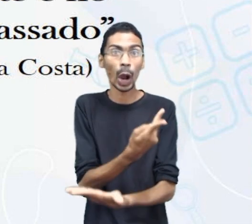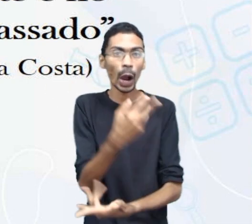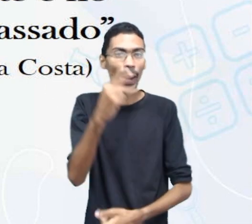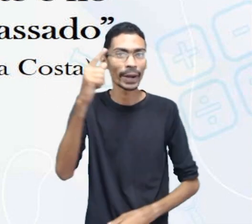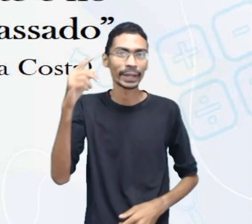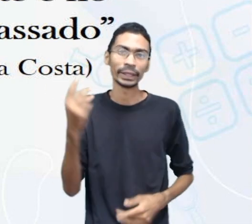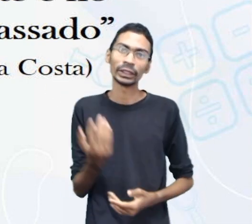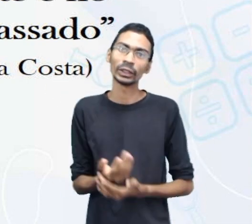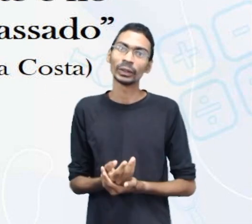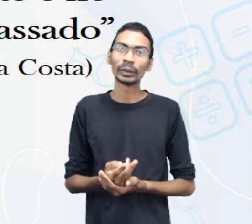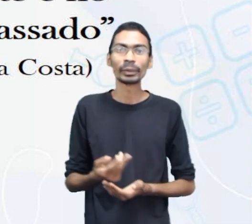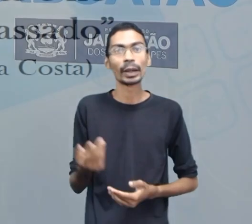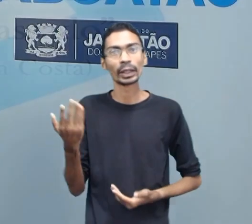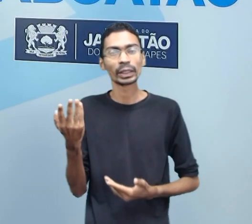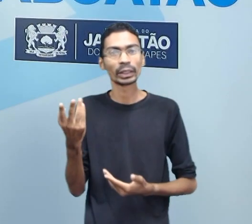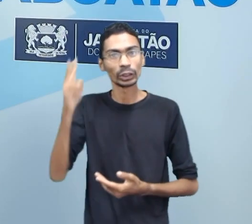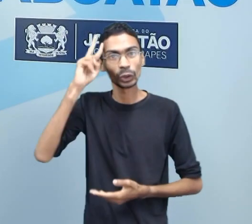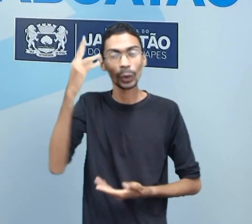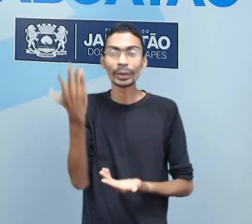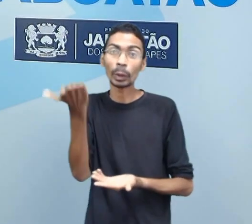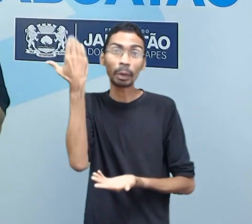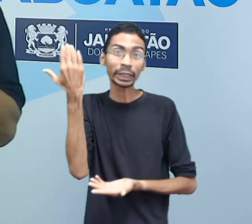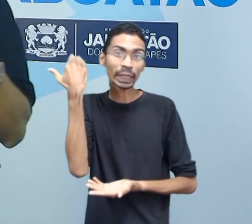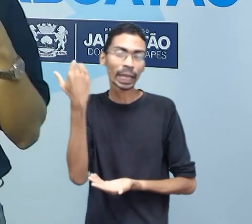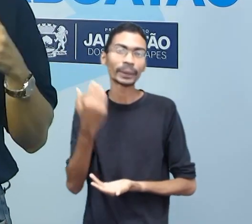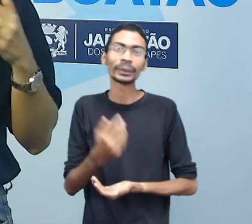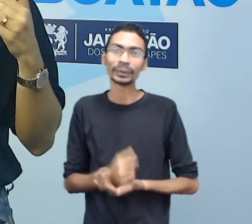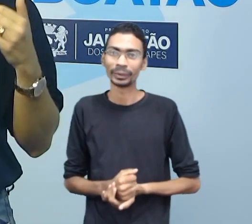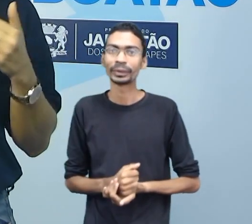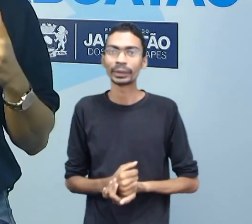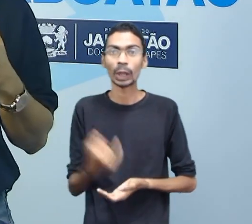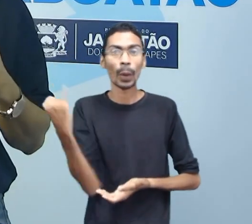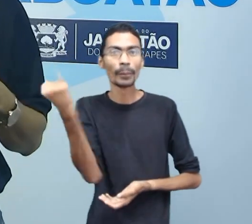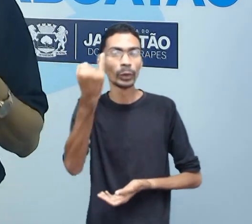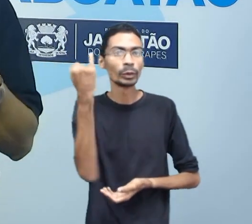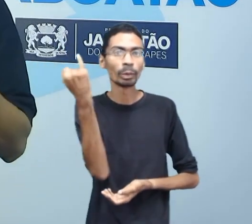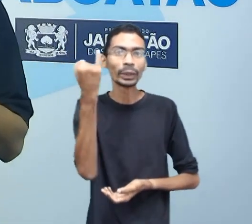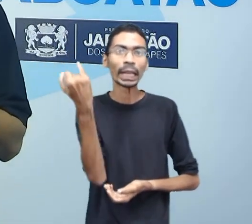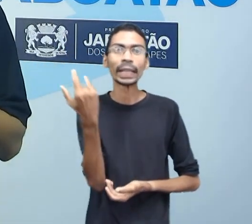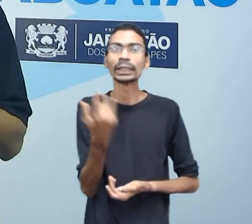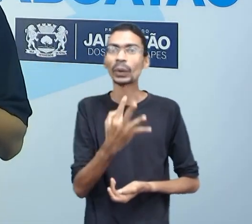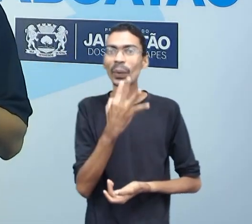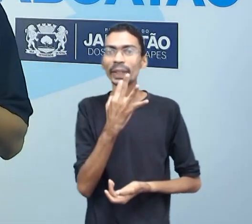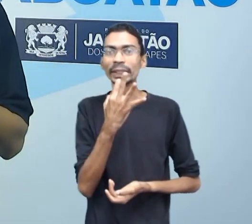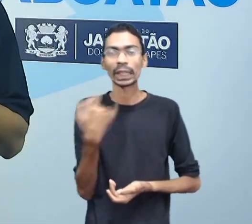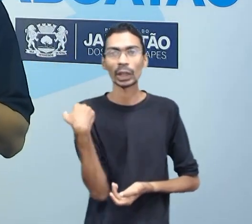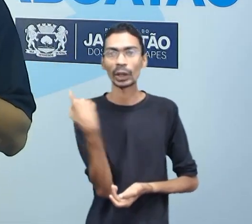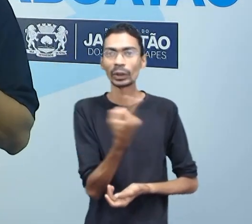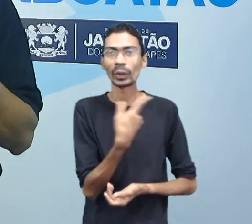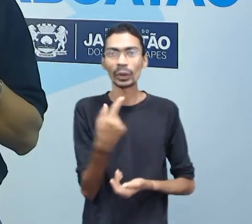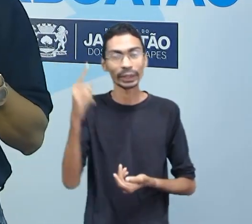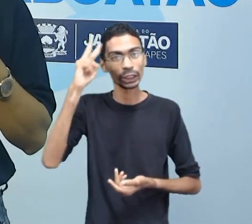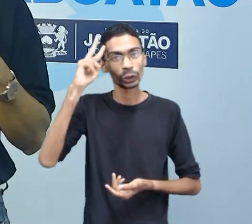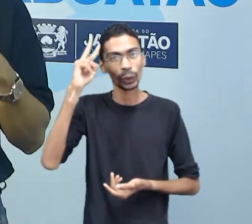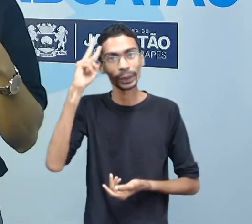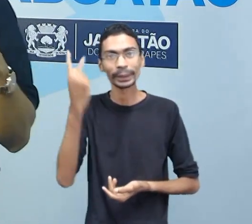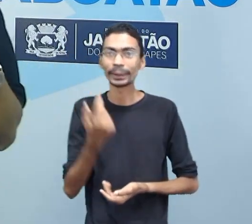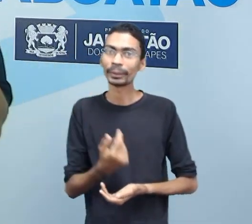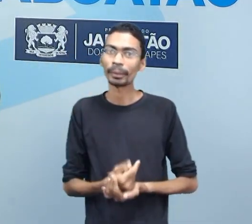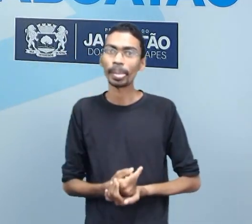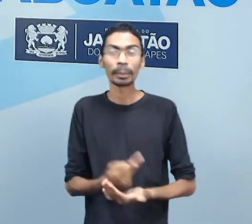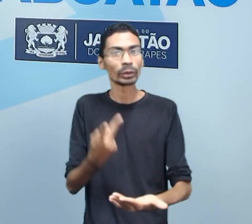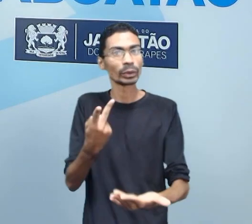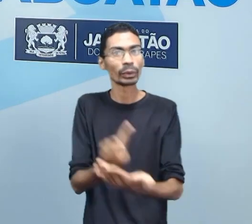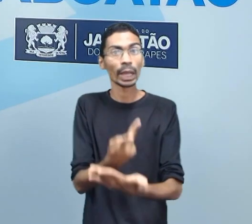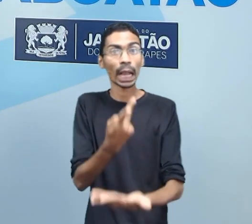segundo a historiadora Emilia viotti então é muito importante conhecer a nossa história para não